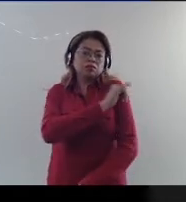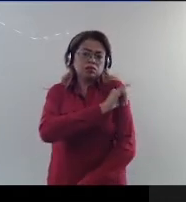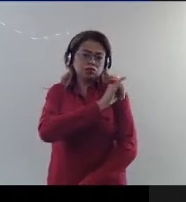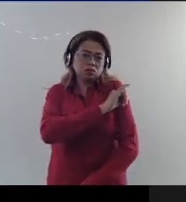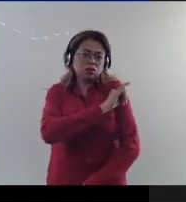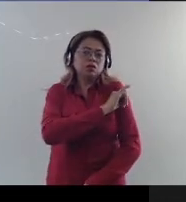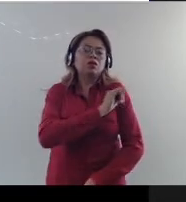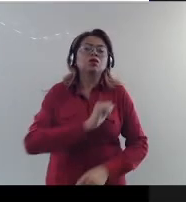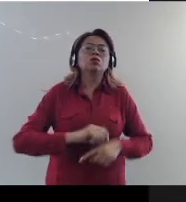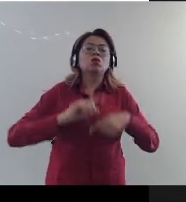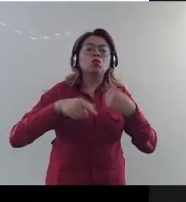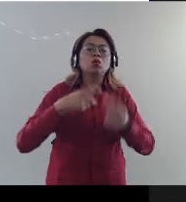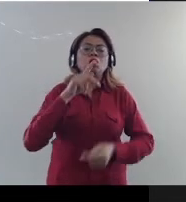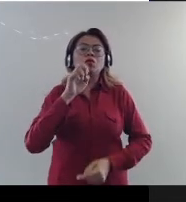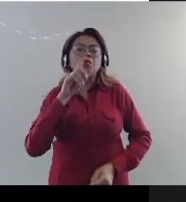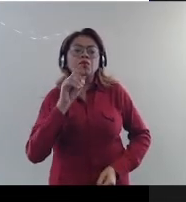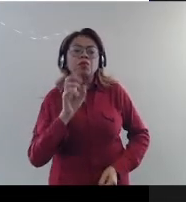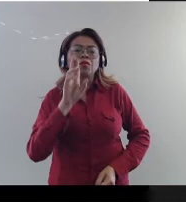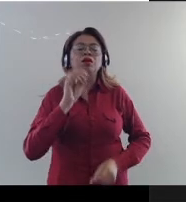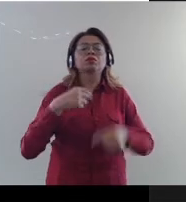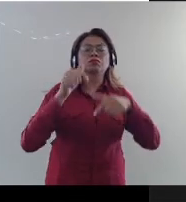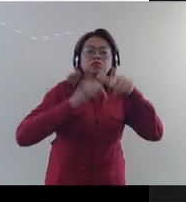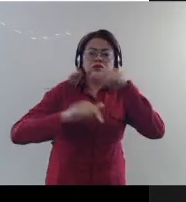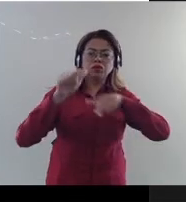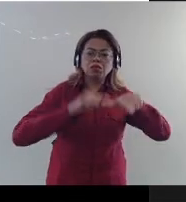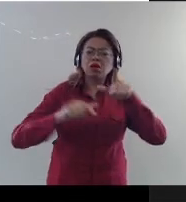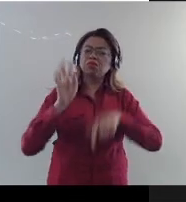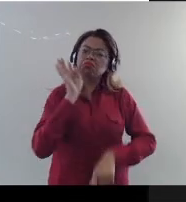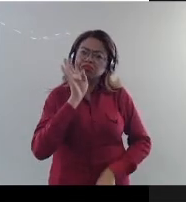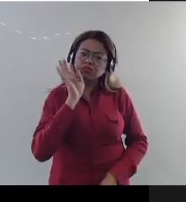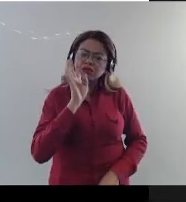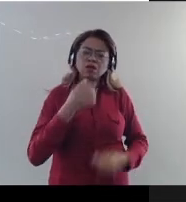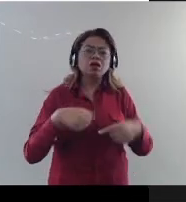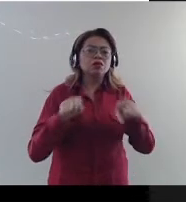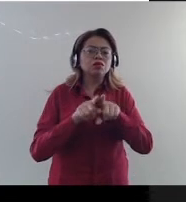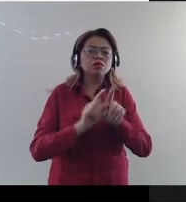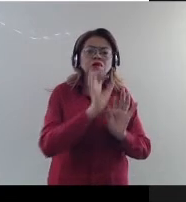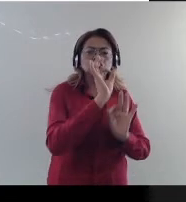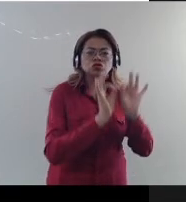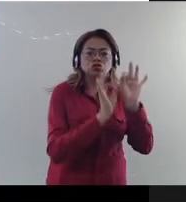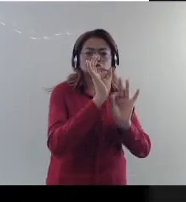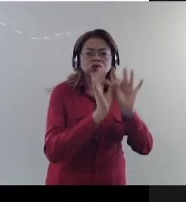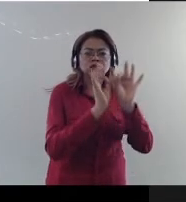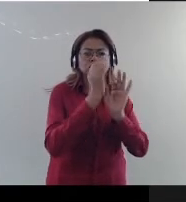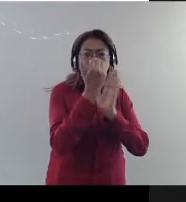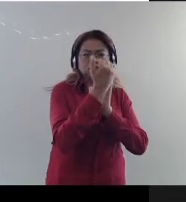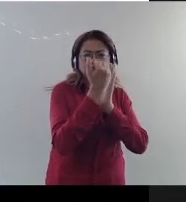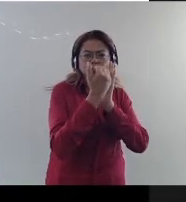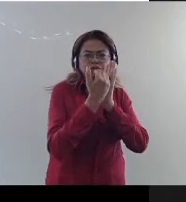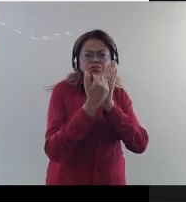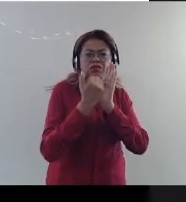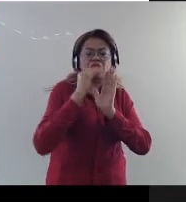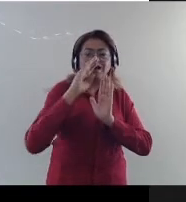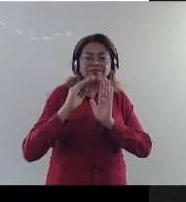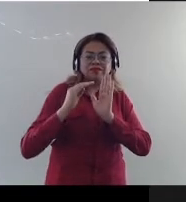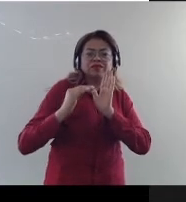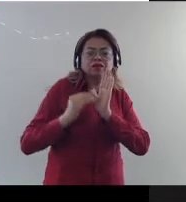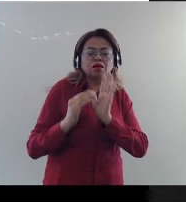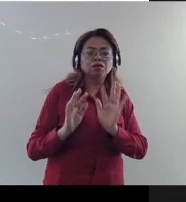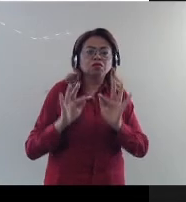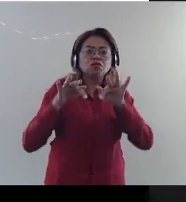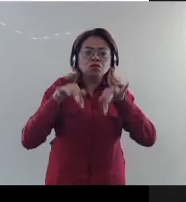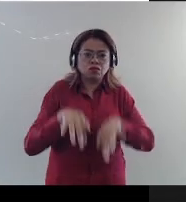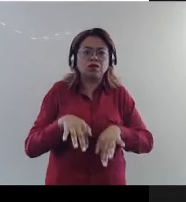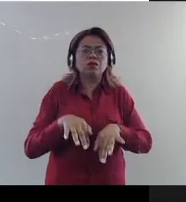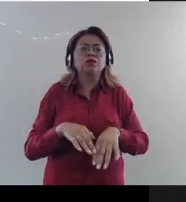Pedro Mourão, né? Que tem feito um trabalho muito legal lá. Então, veja, desde a organização de informações até essa camada de final. Então,